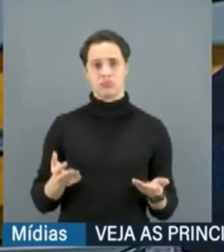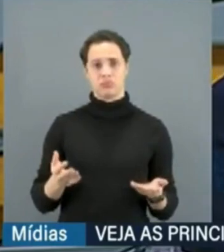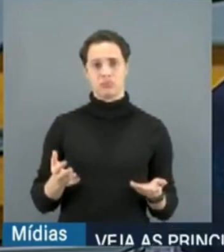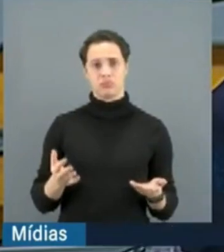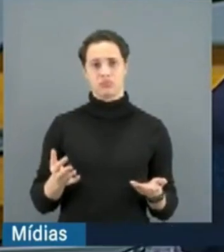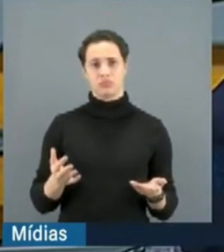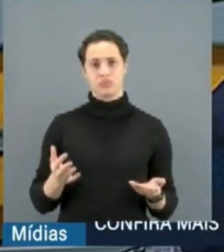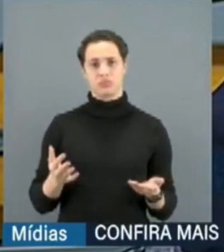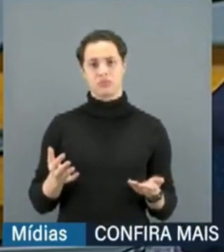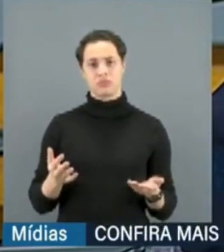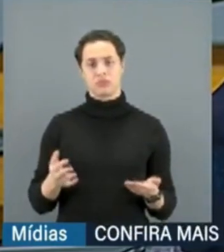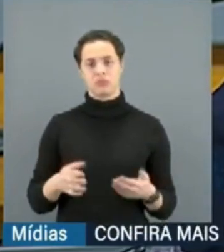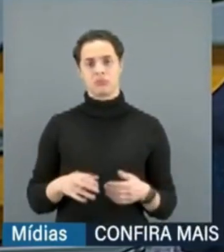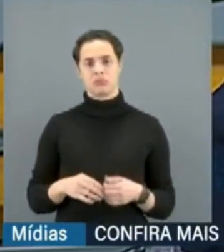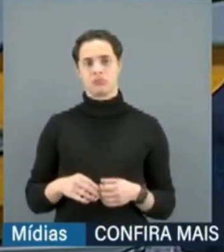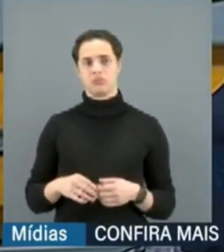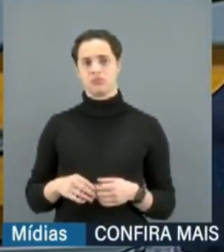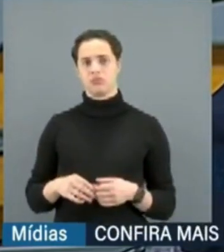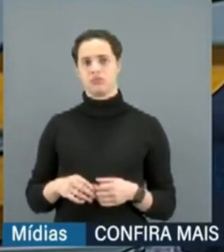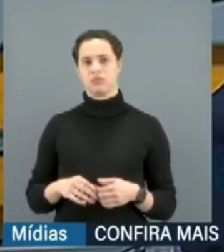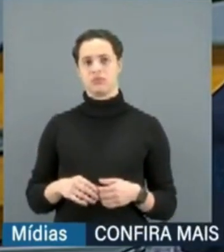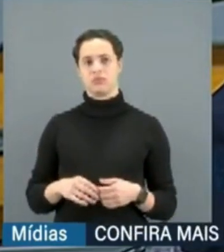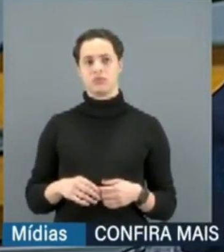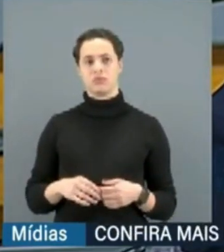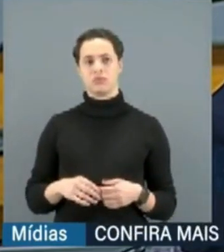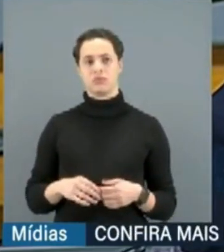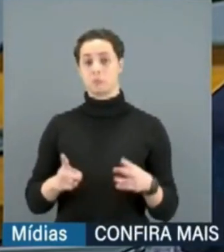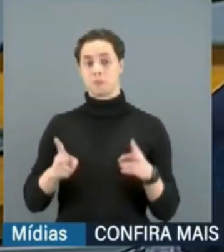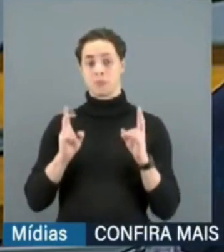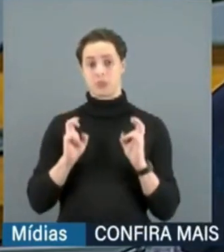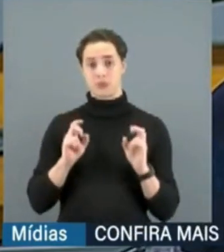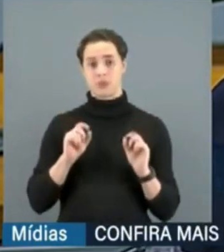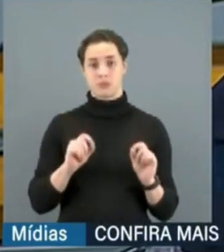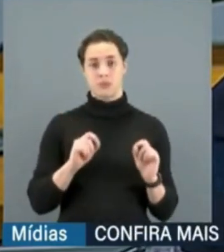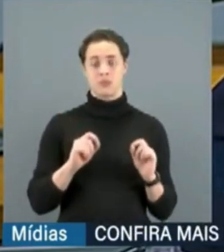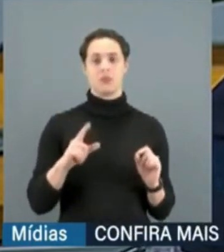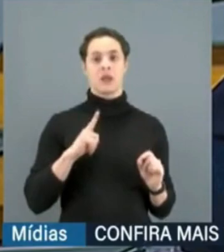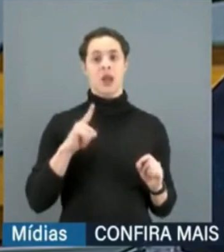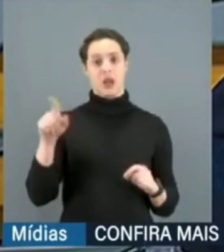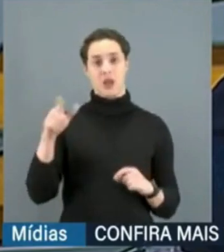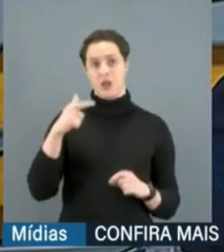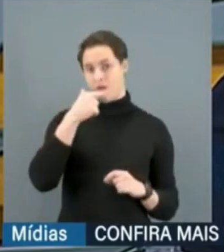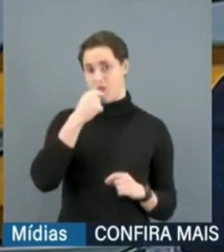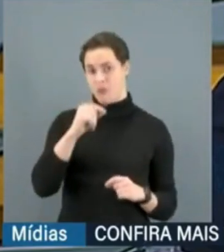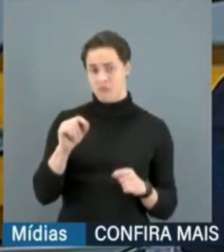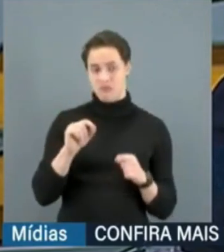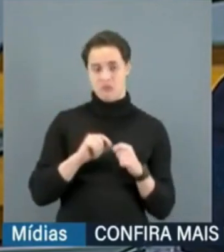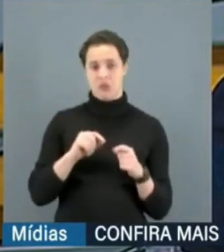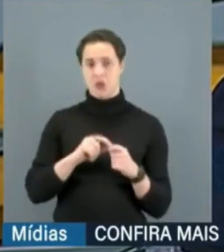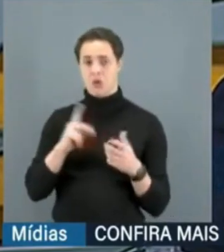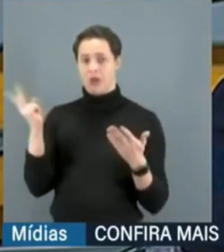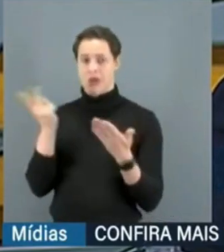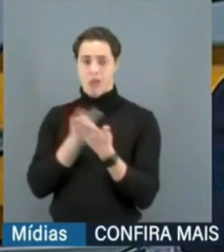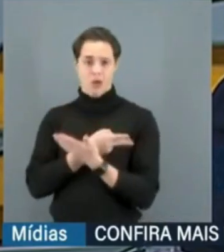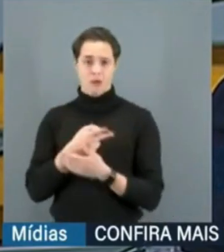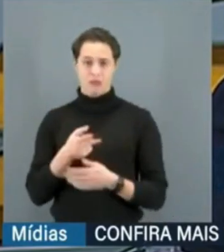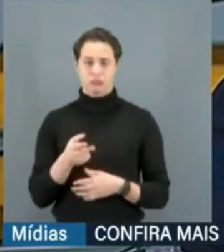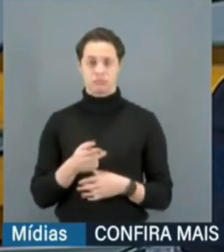E vejam que o tenente-coronel cometeu uma insensatez